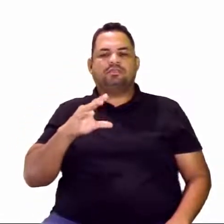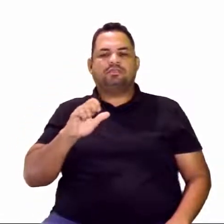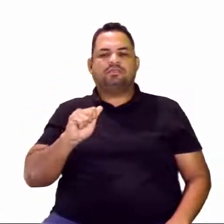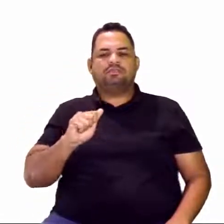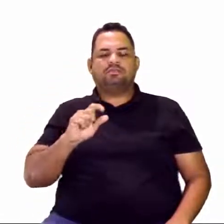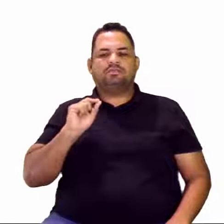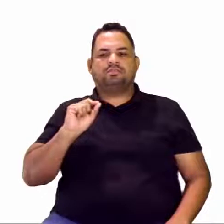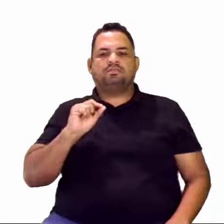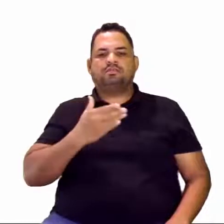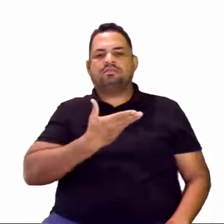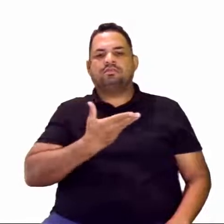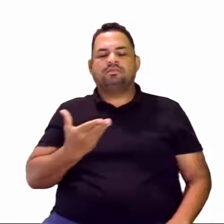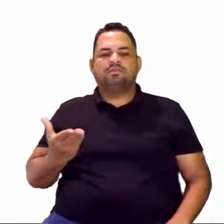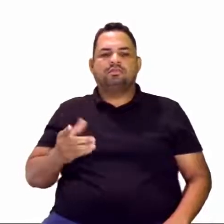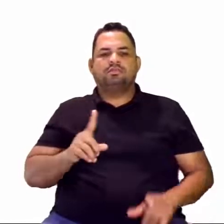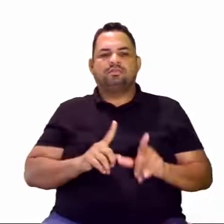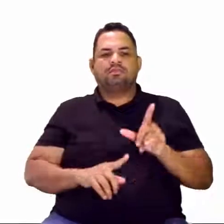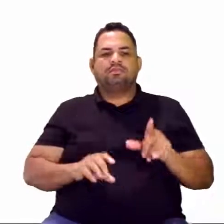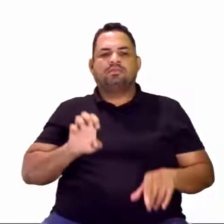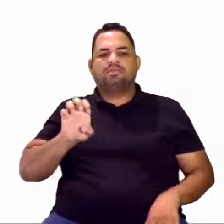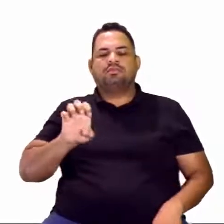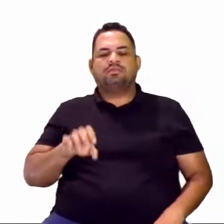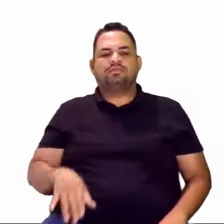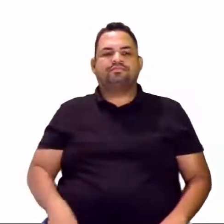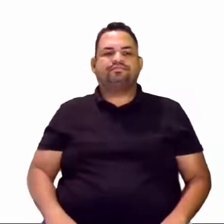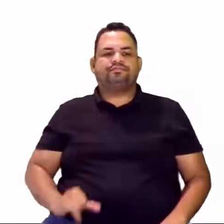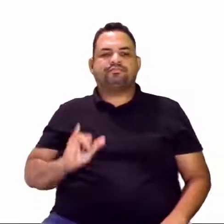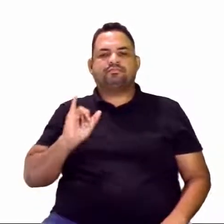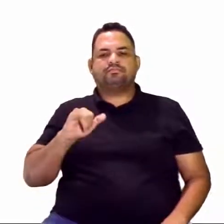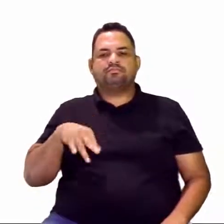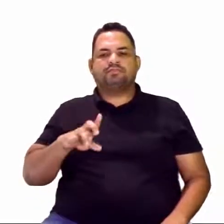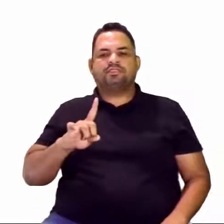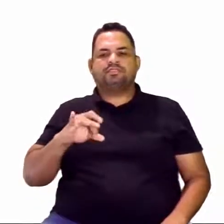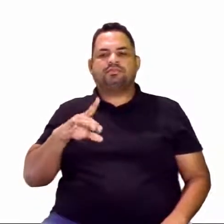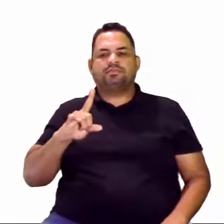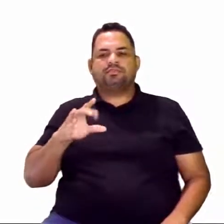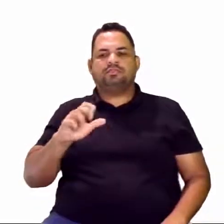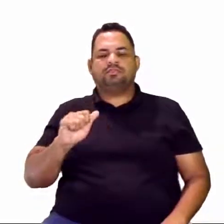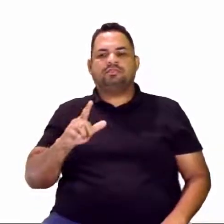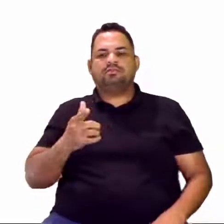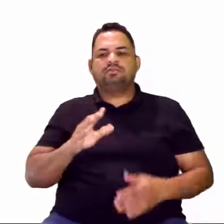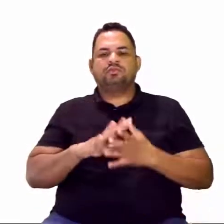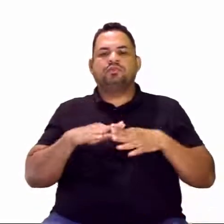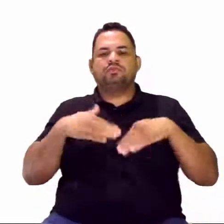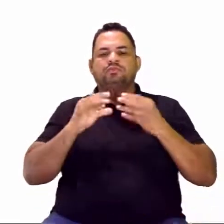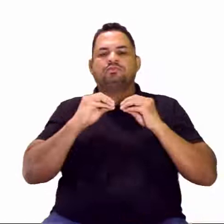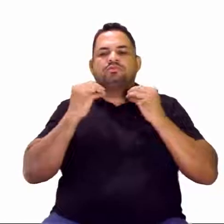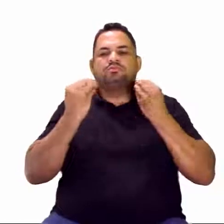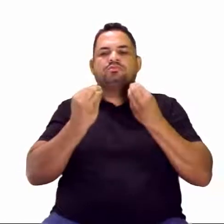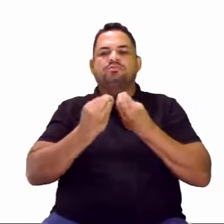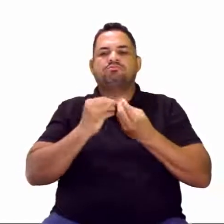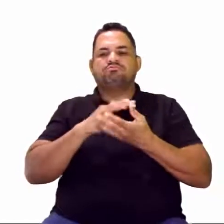que é immiscibilidade? Immiscibilidade é quando uma substância não consegue se misturar com a